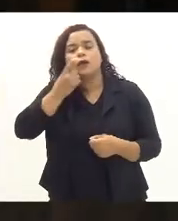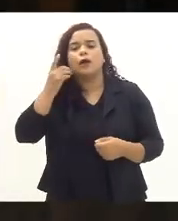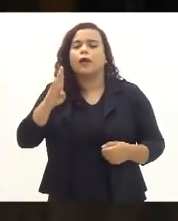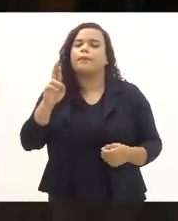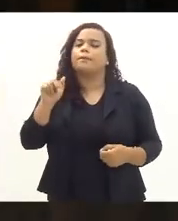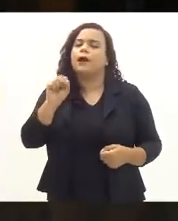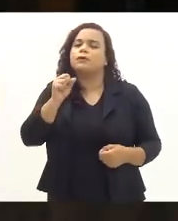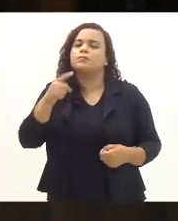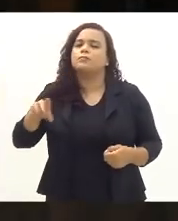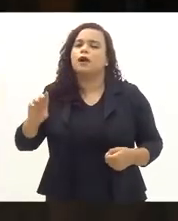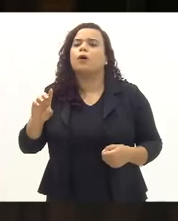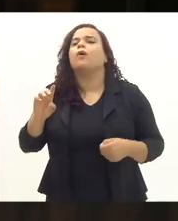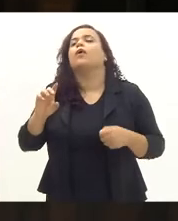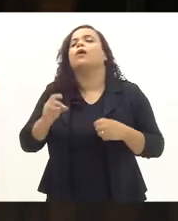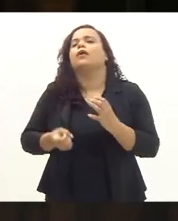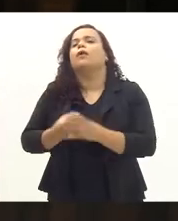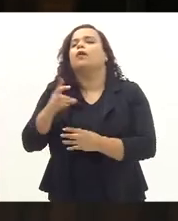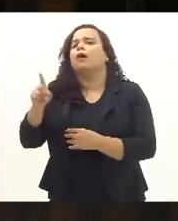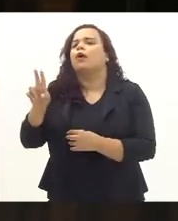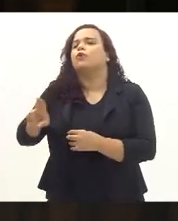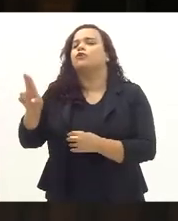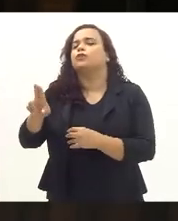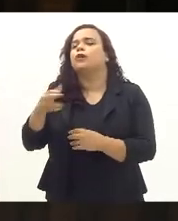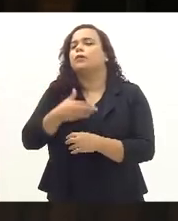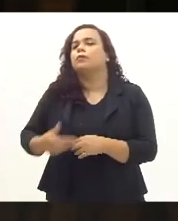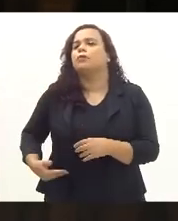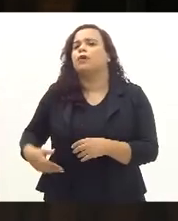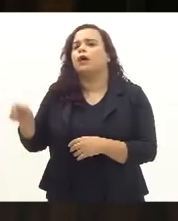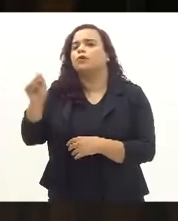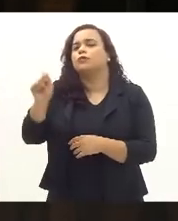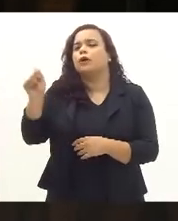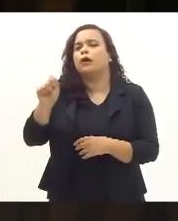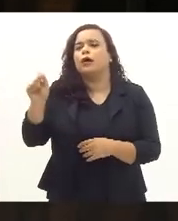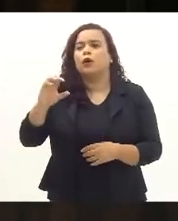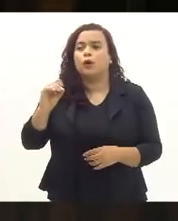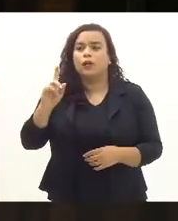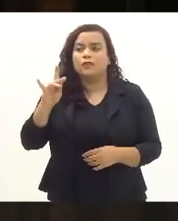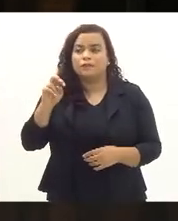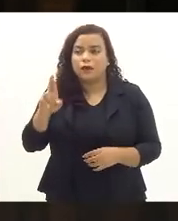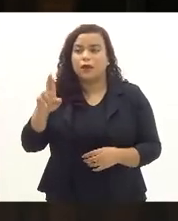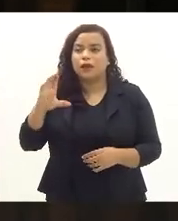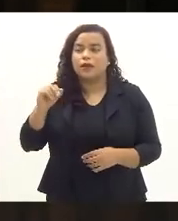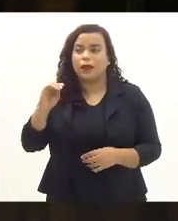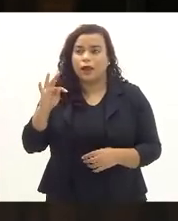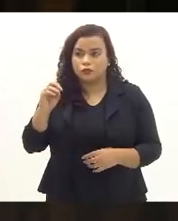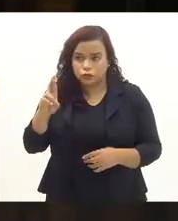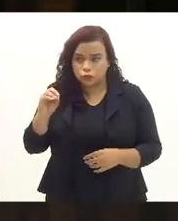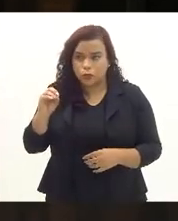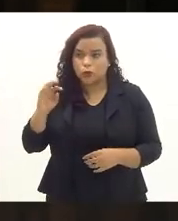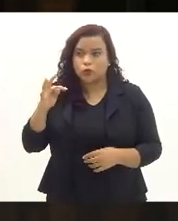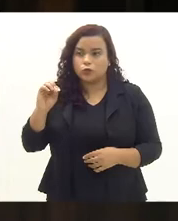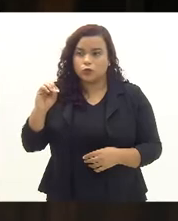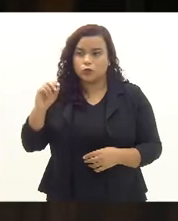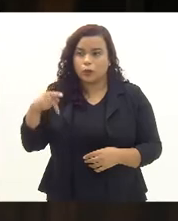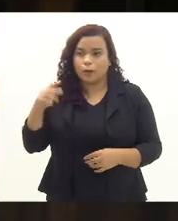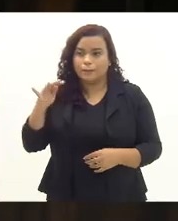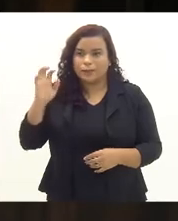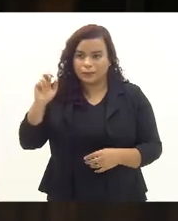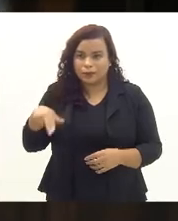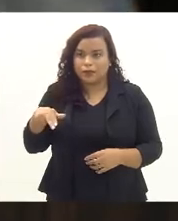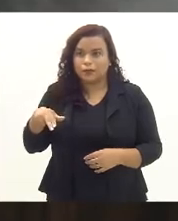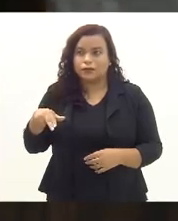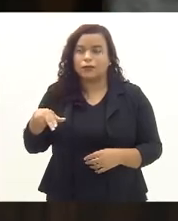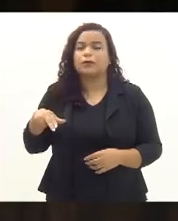declara de utilidade pública à associação Oliveira e Castro top tem Parecida com pneu de pareceres das comissões condição